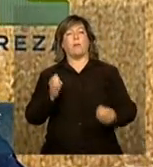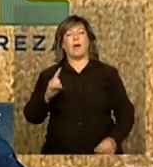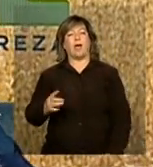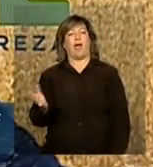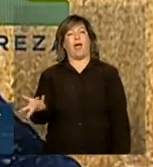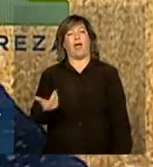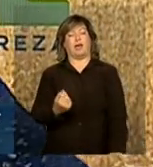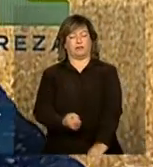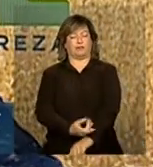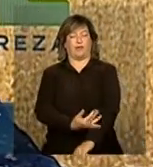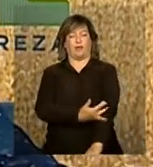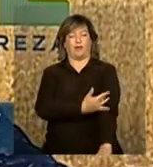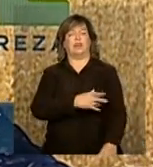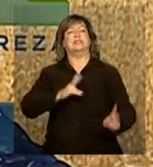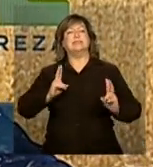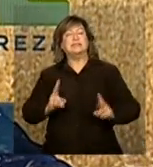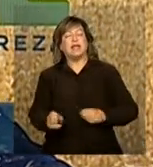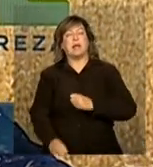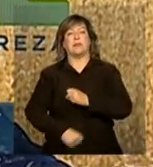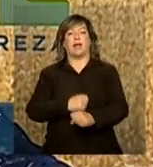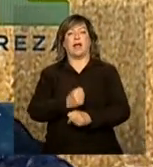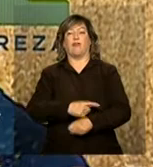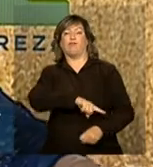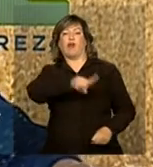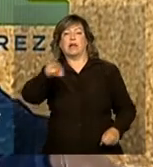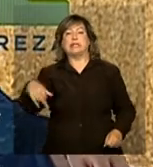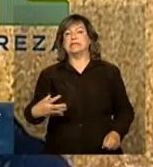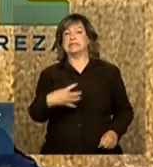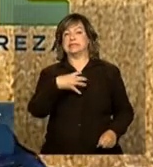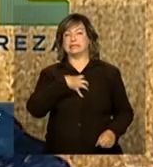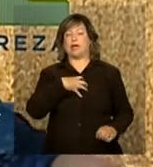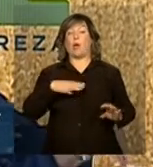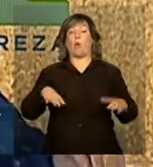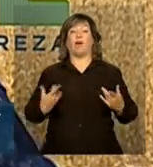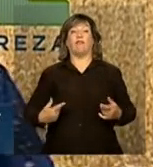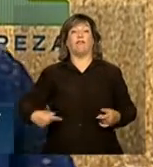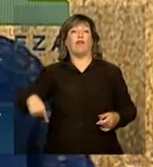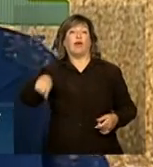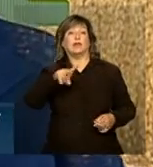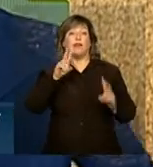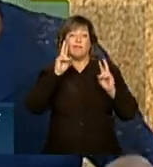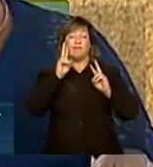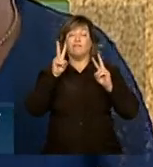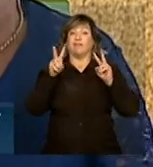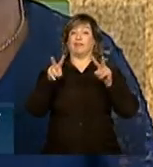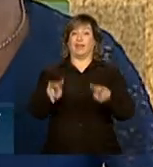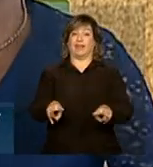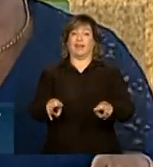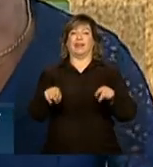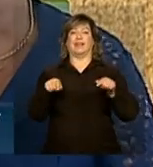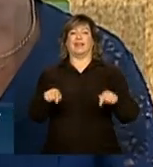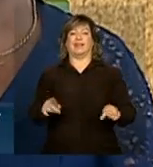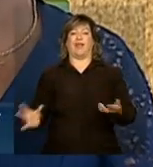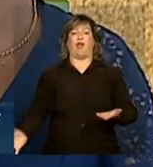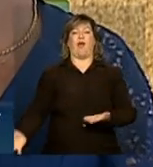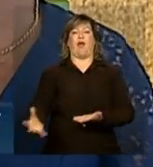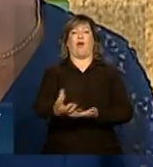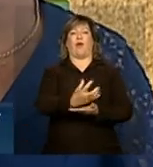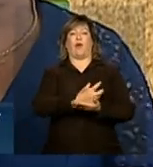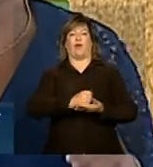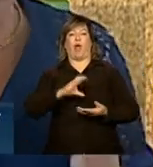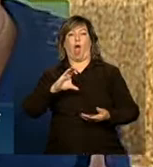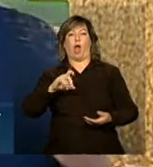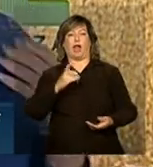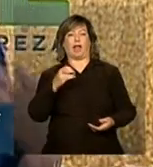emoção que todos os anos vocês sentem quando vocês presenciam o ato da colheita e,